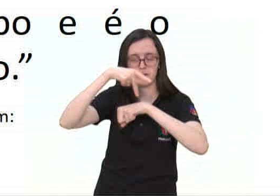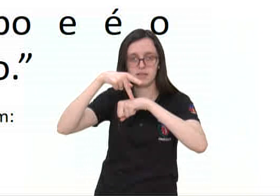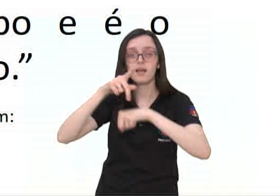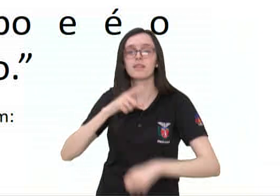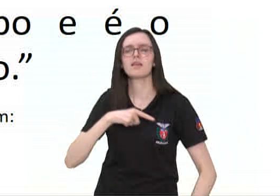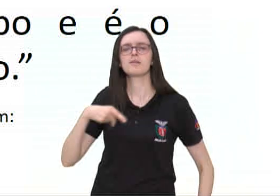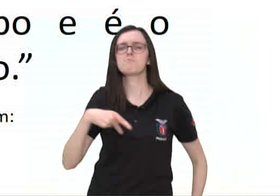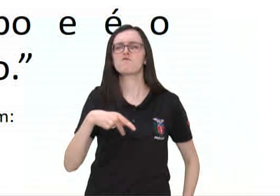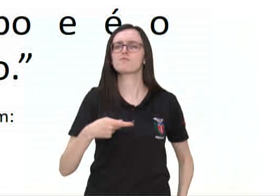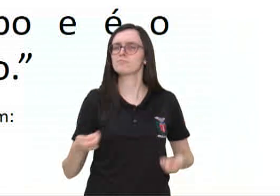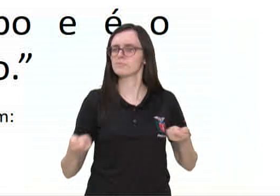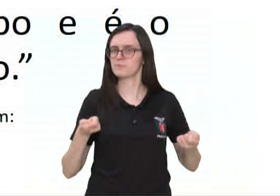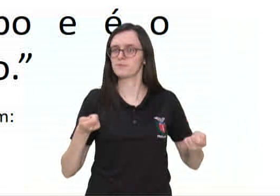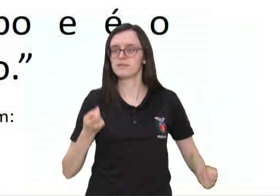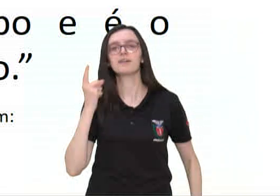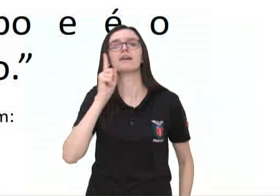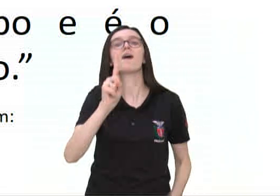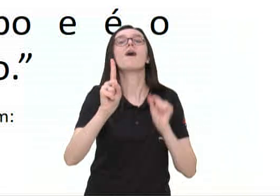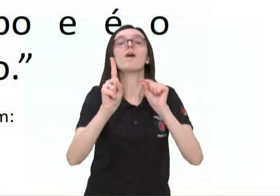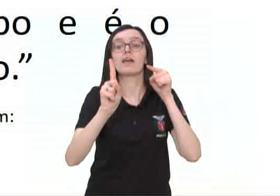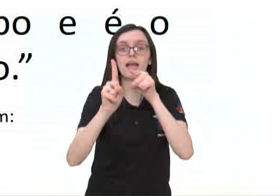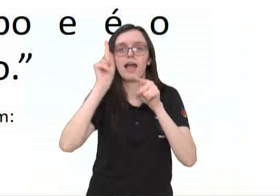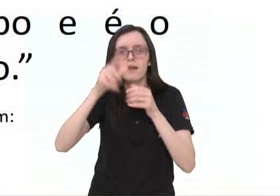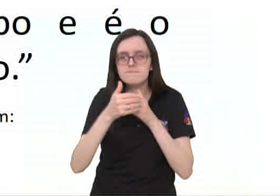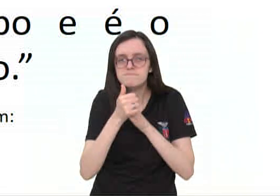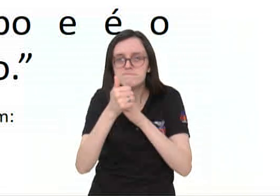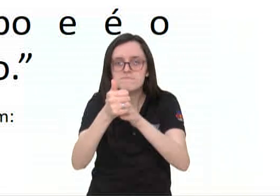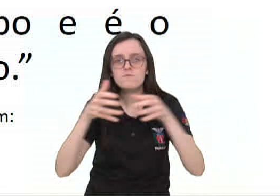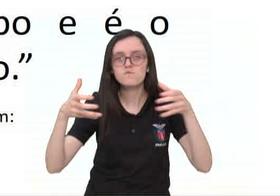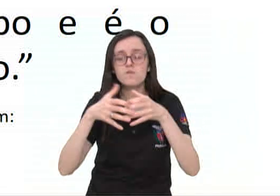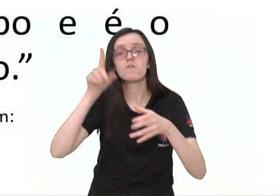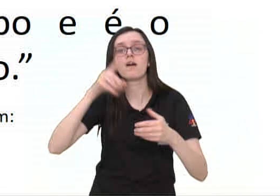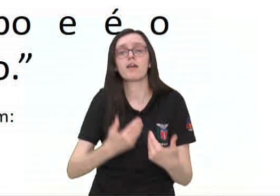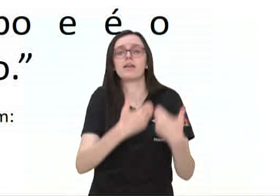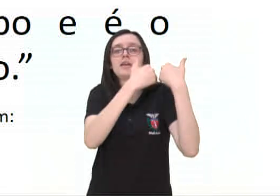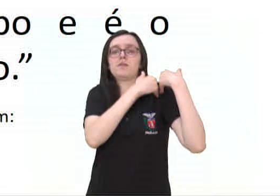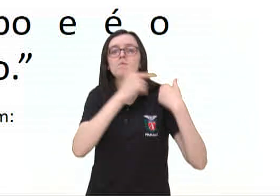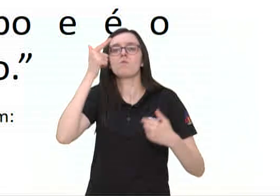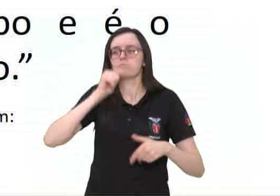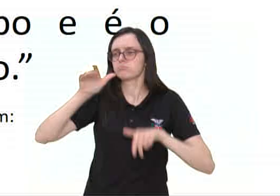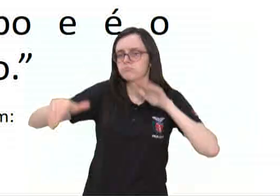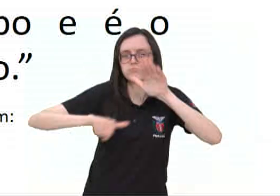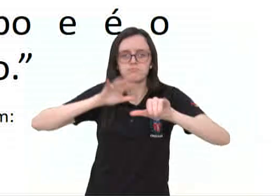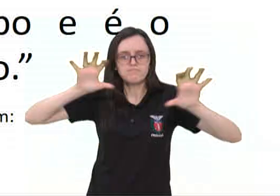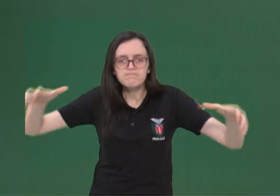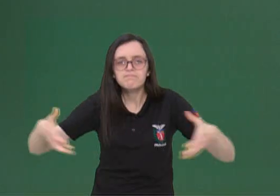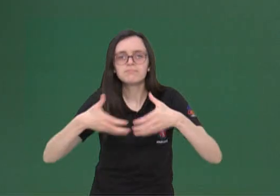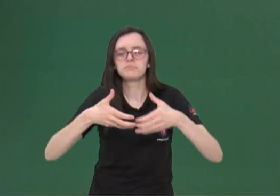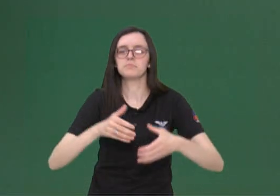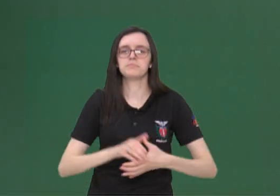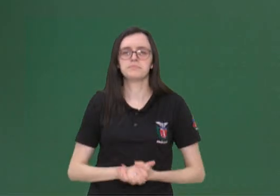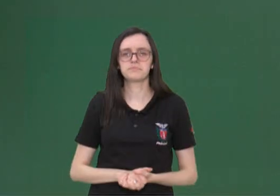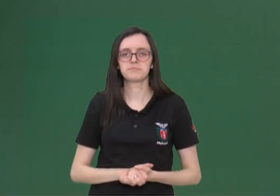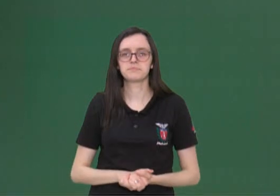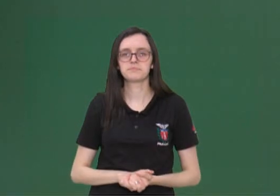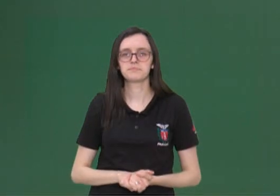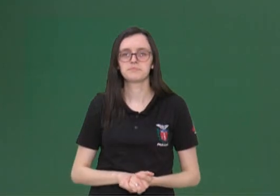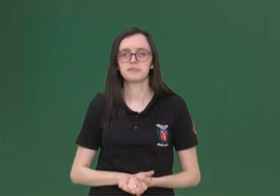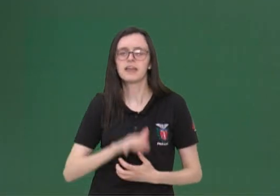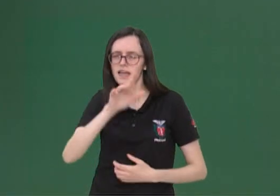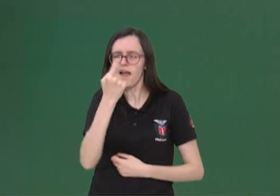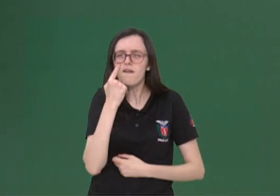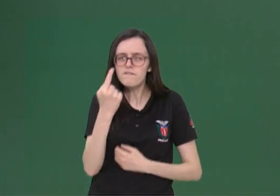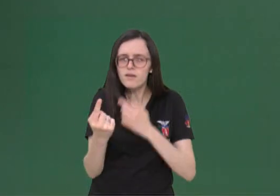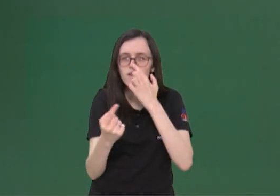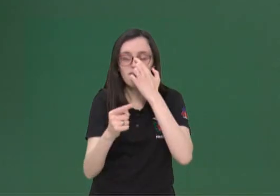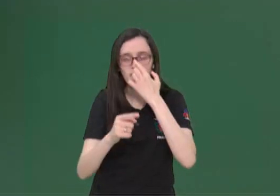comando do professor, que é quem lidera o grupo e é o responsável por recrutar e reunir o bando. Veja, vocês